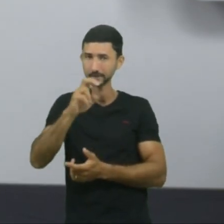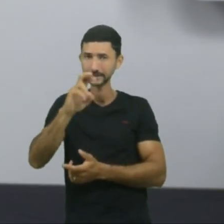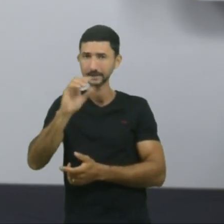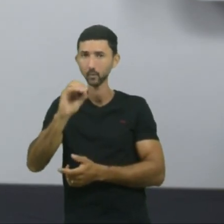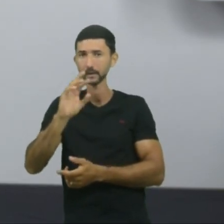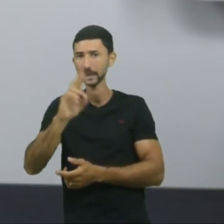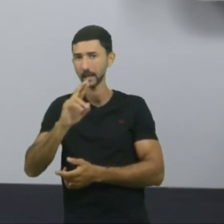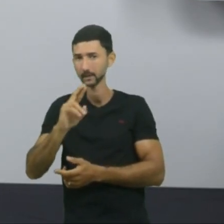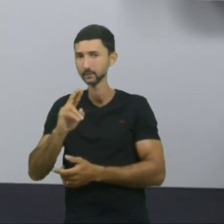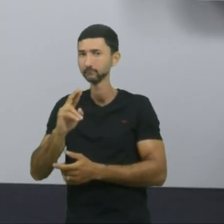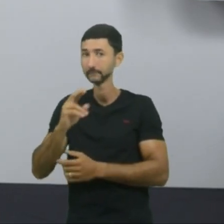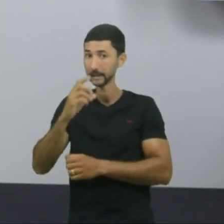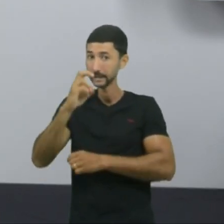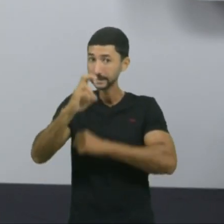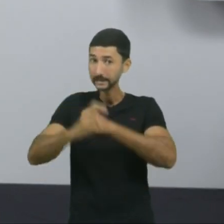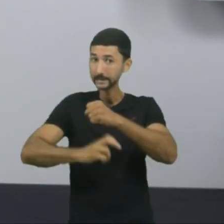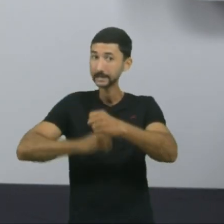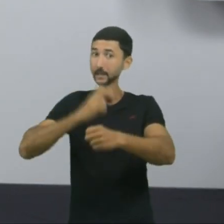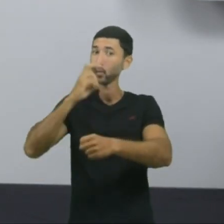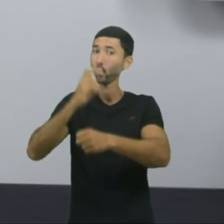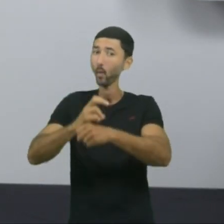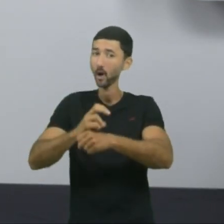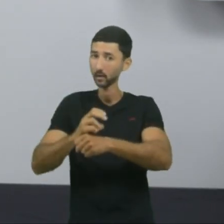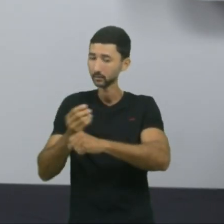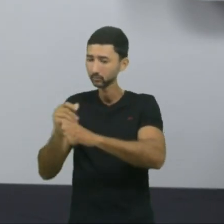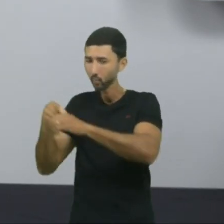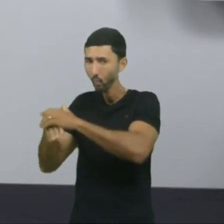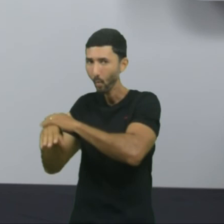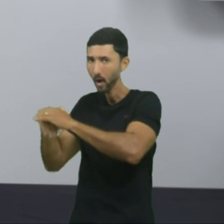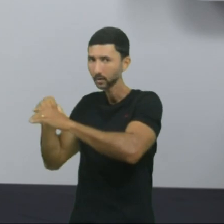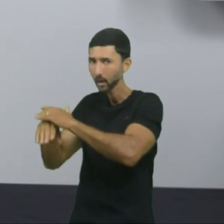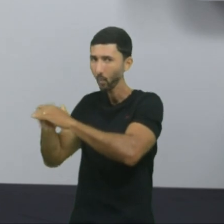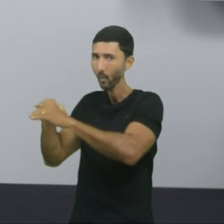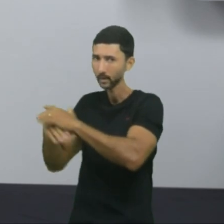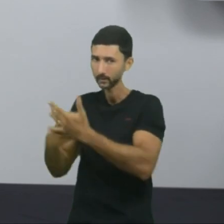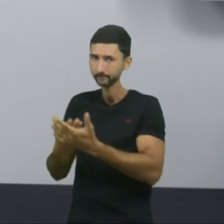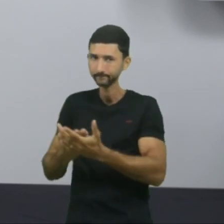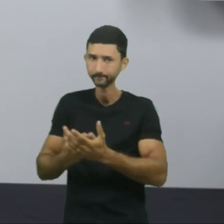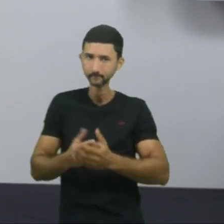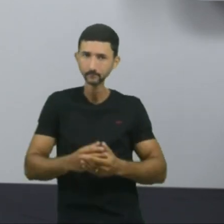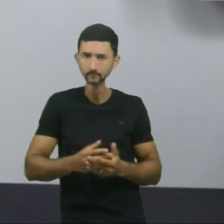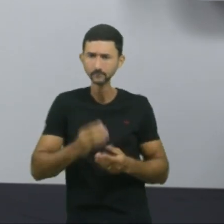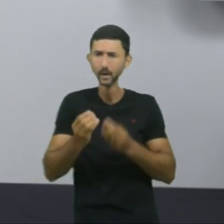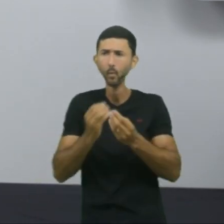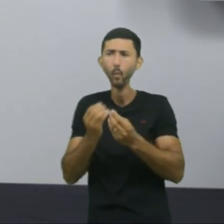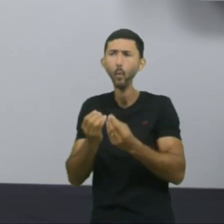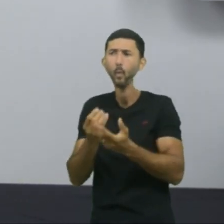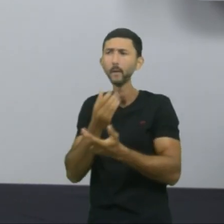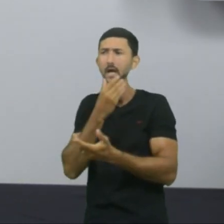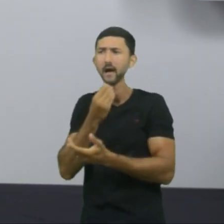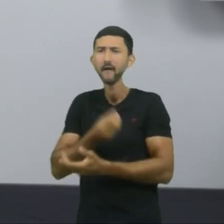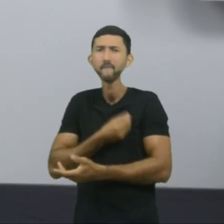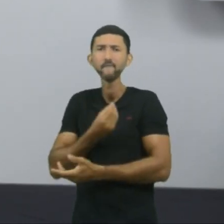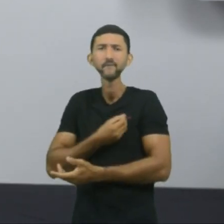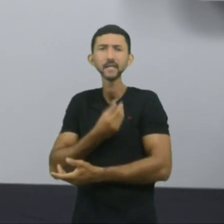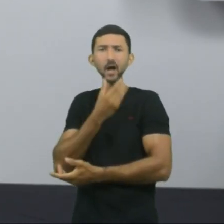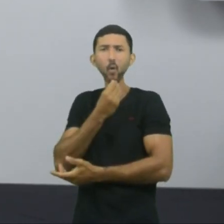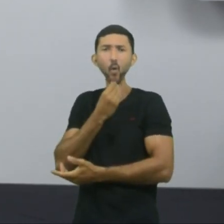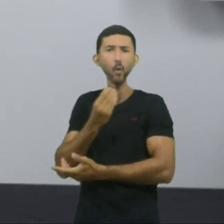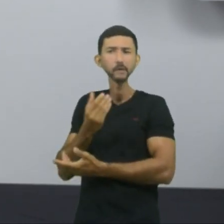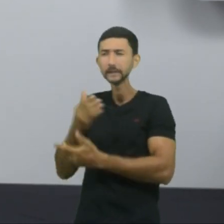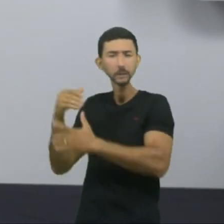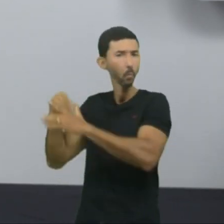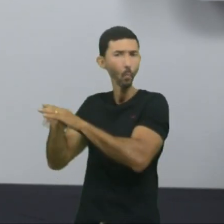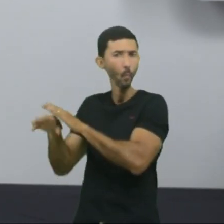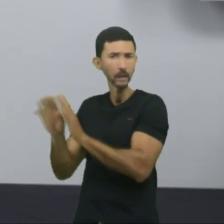5 anos. Eu te pergunto, como seria a situação de Pedro se ele não tivesse se